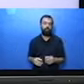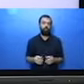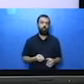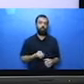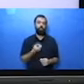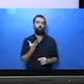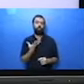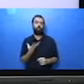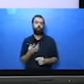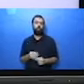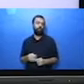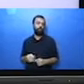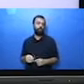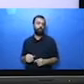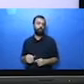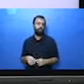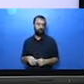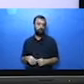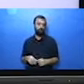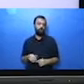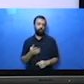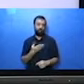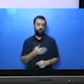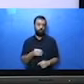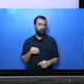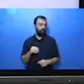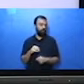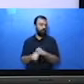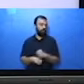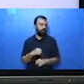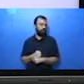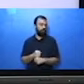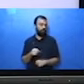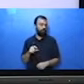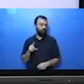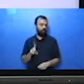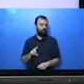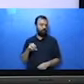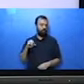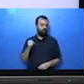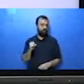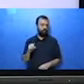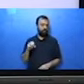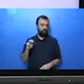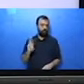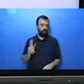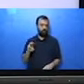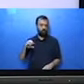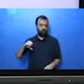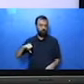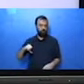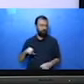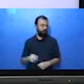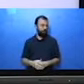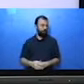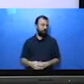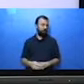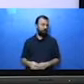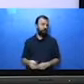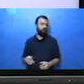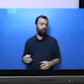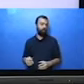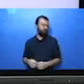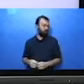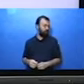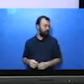1839. E olha que interessante, Tão atual para o momento atual que nós estamos vivendo, Que é